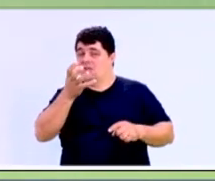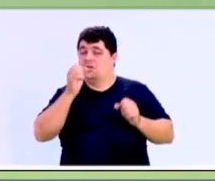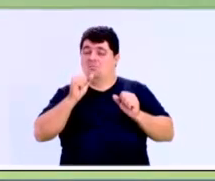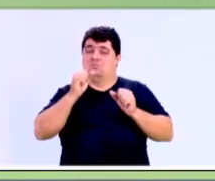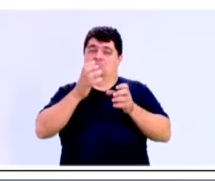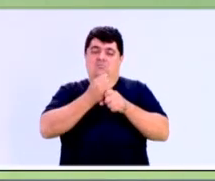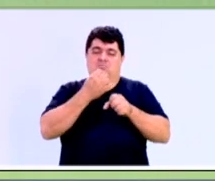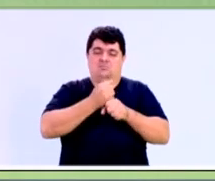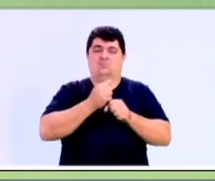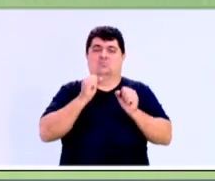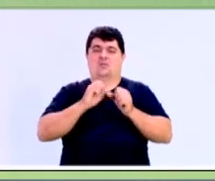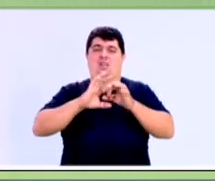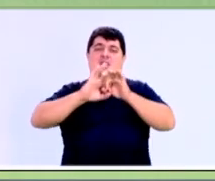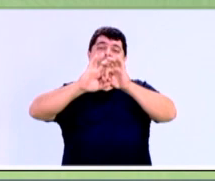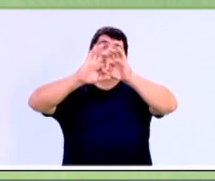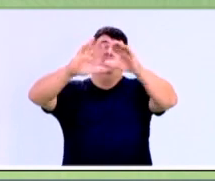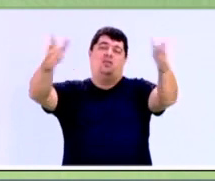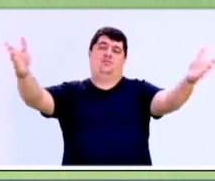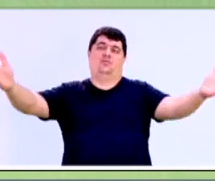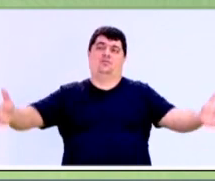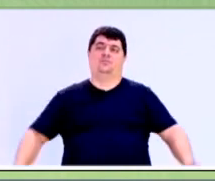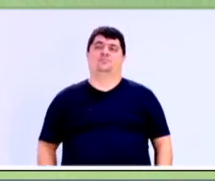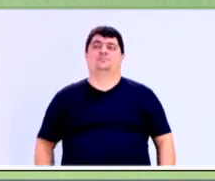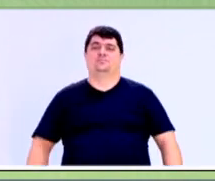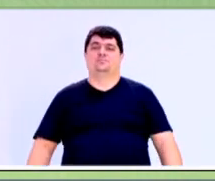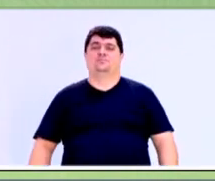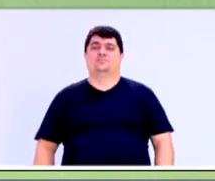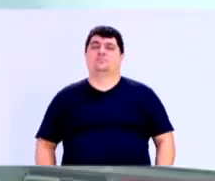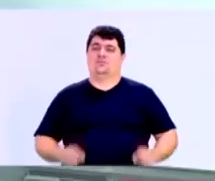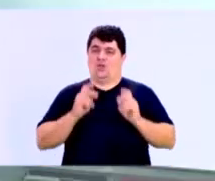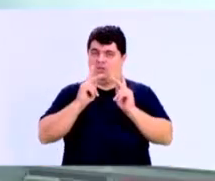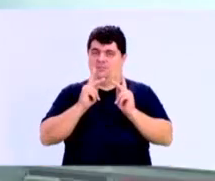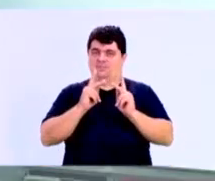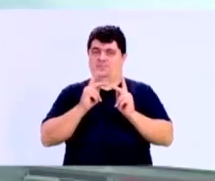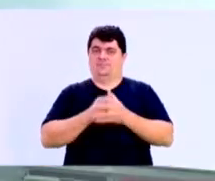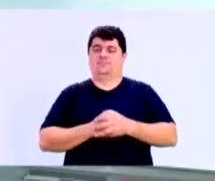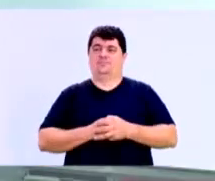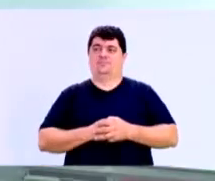calcular, fique à vontade. Correto?